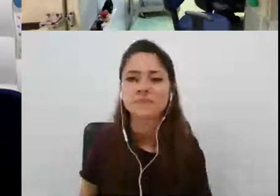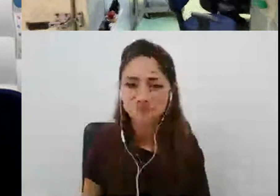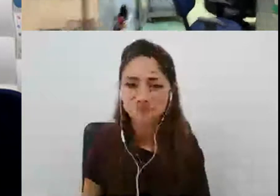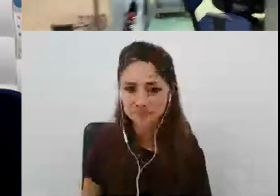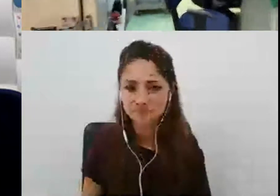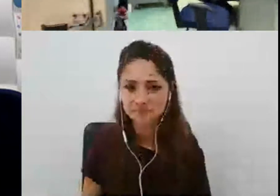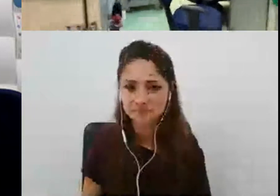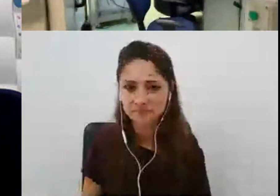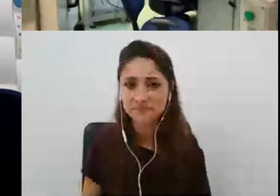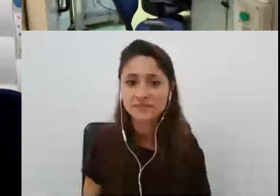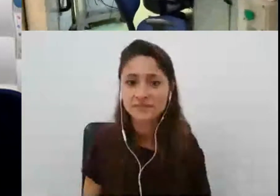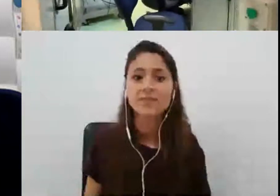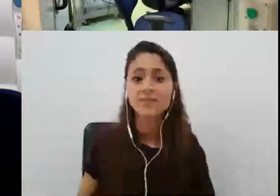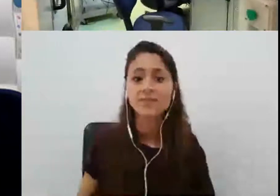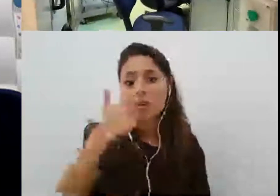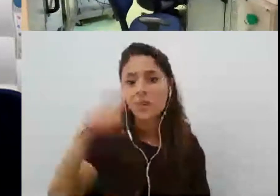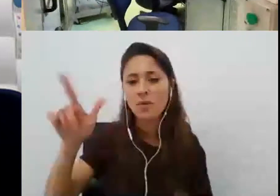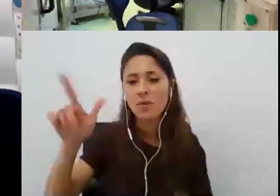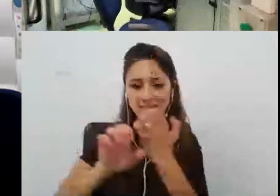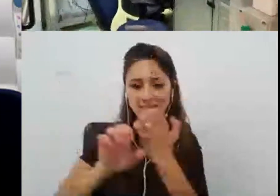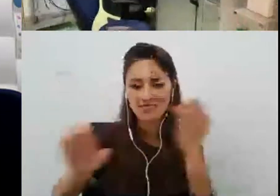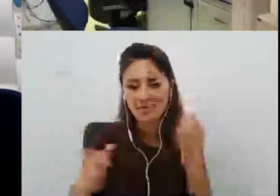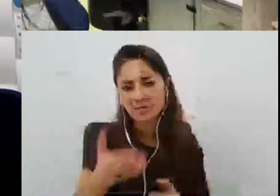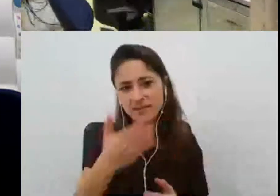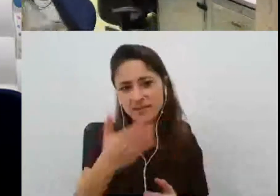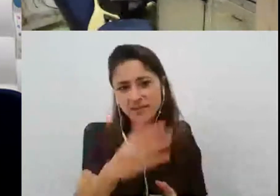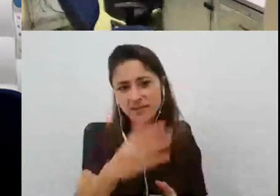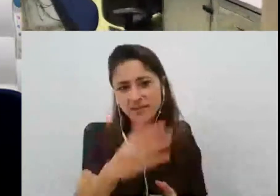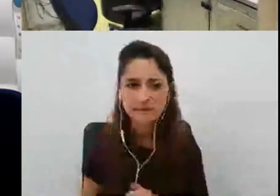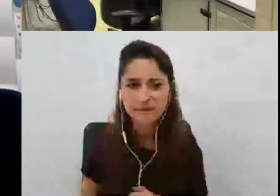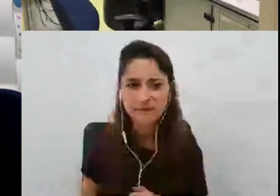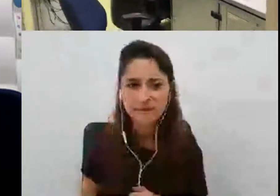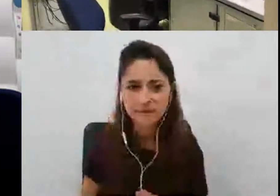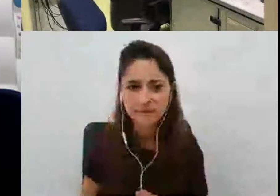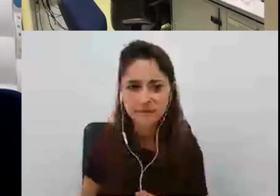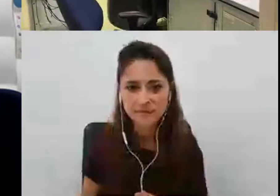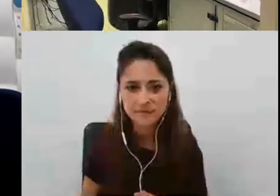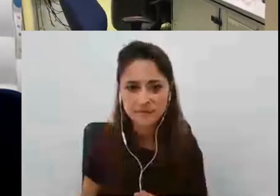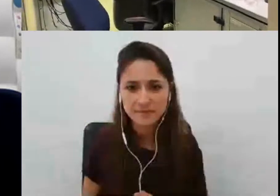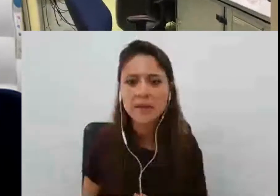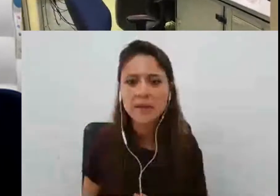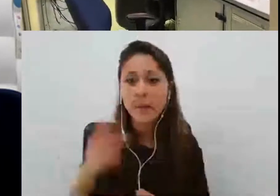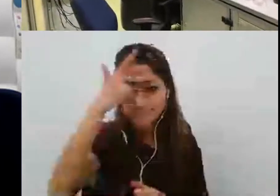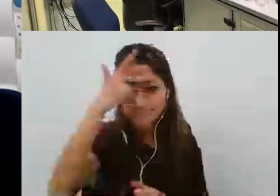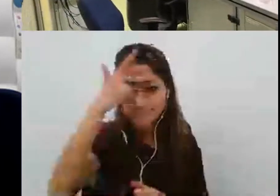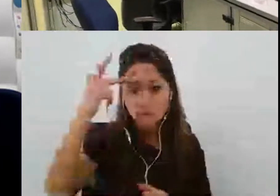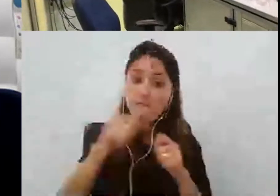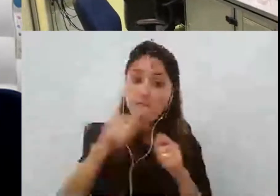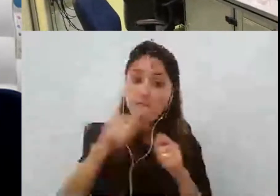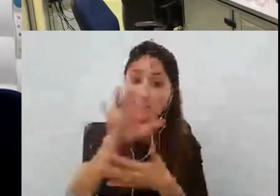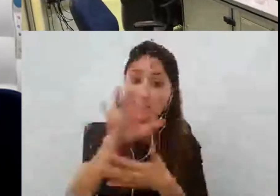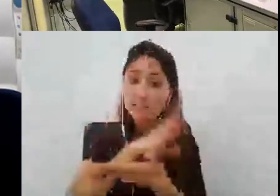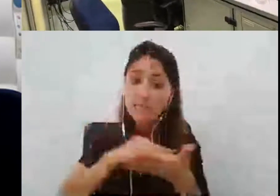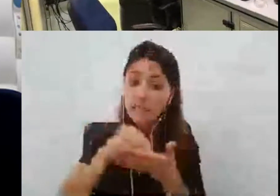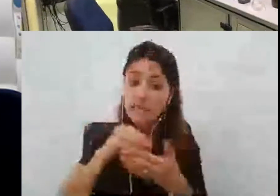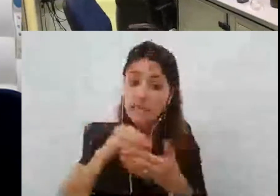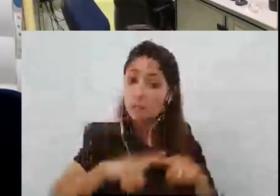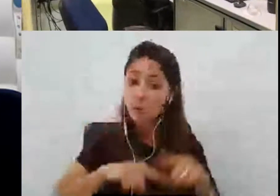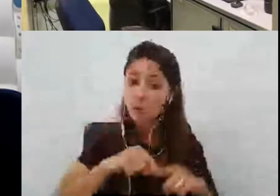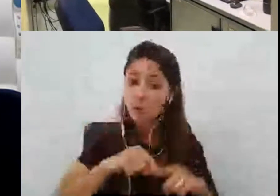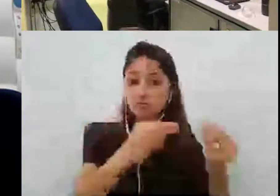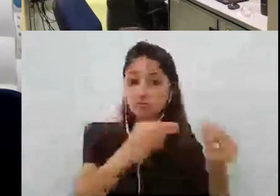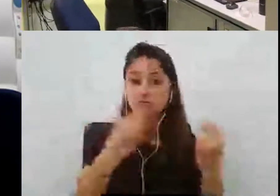Aqui nós temos outro engenheiro, lembra que eu falei para vocês, das bancadas? Então, a gente pega, faz o design do produto, pegamos esse produto, colocamos